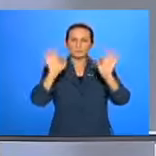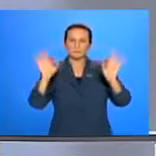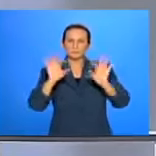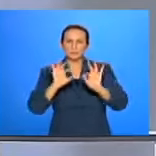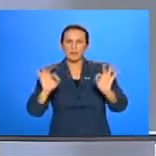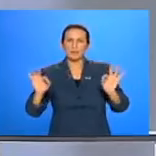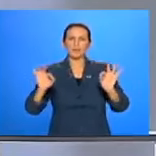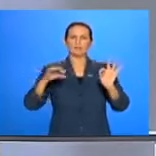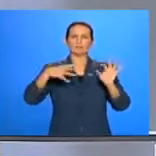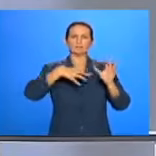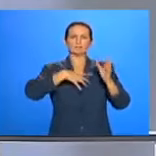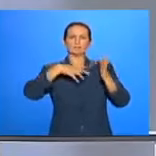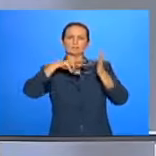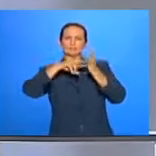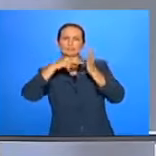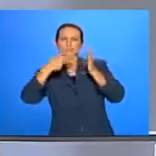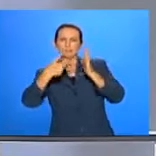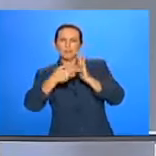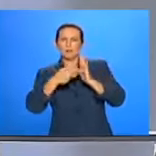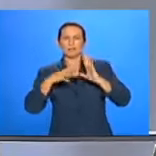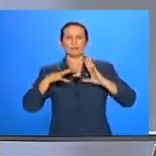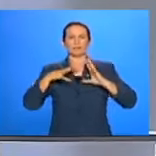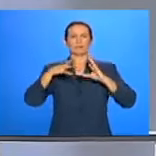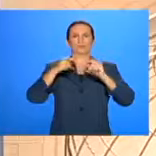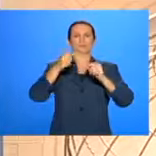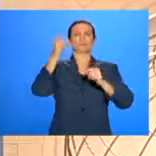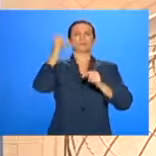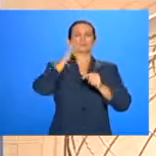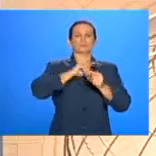línguas durante a interpretação.